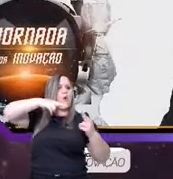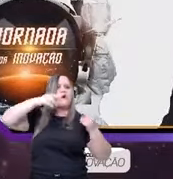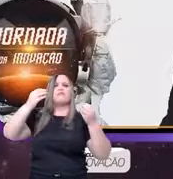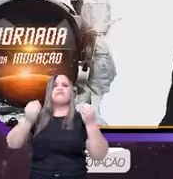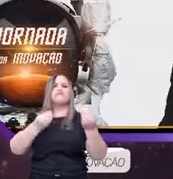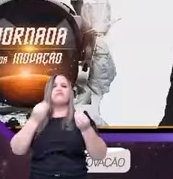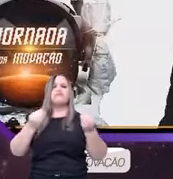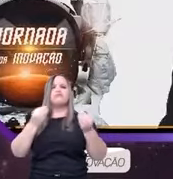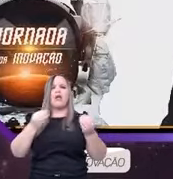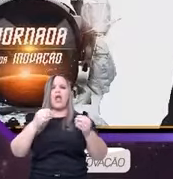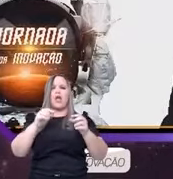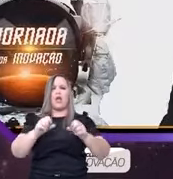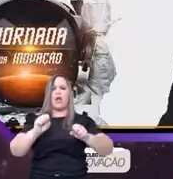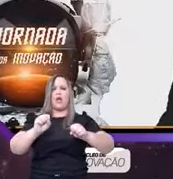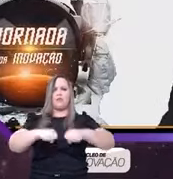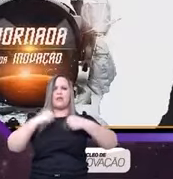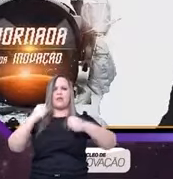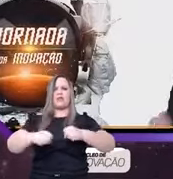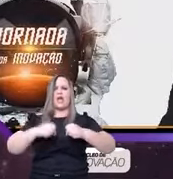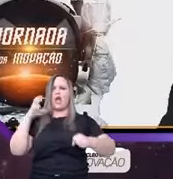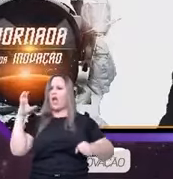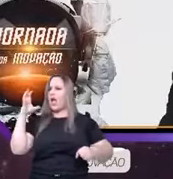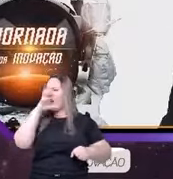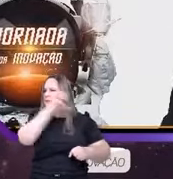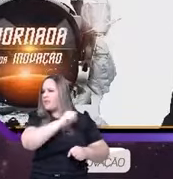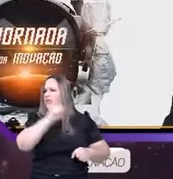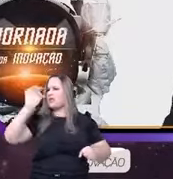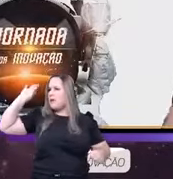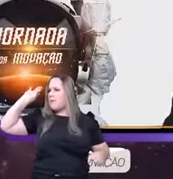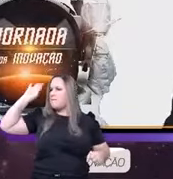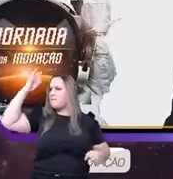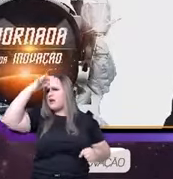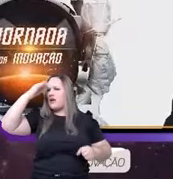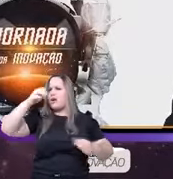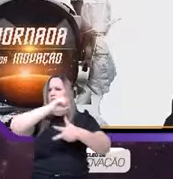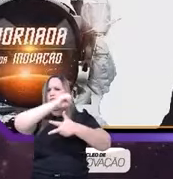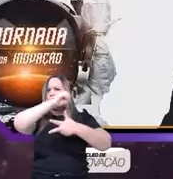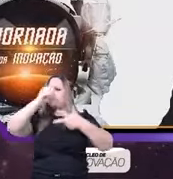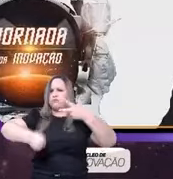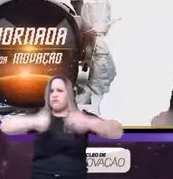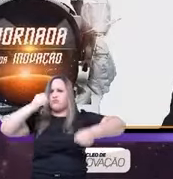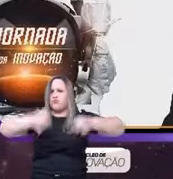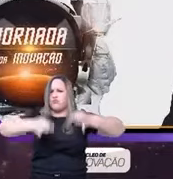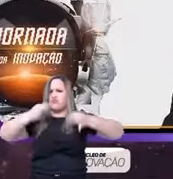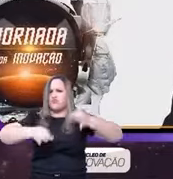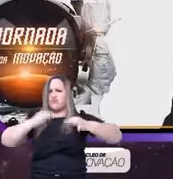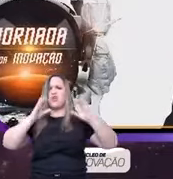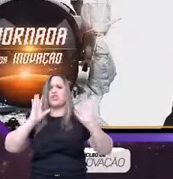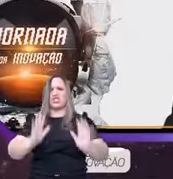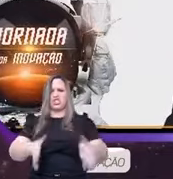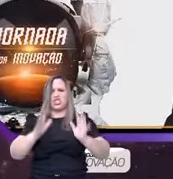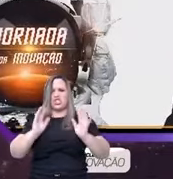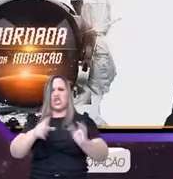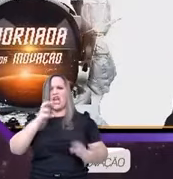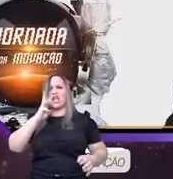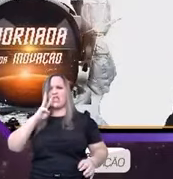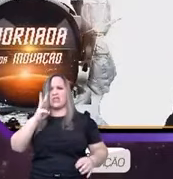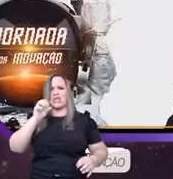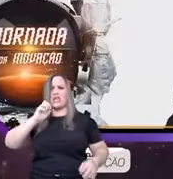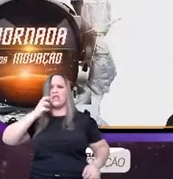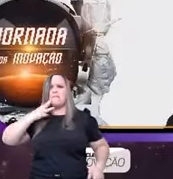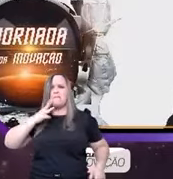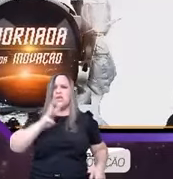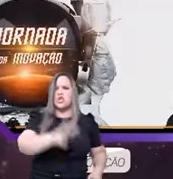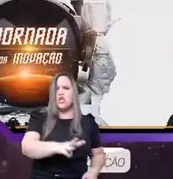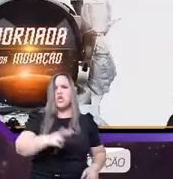aumentar a velocidade do Poder Judiciário? Mas será que o Poder Judiciário, que já produz hoje cerca de 30 milhões de sentenças por ano, já